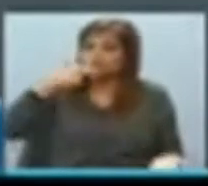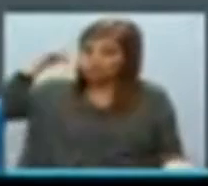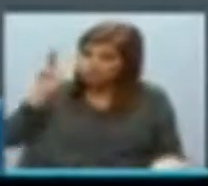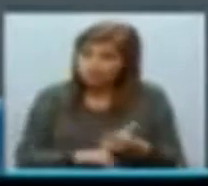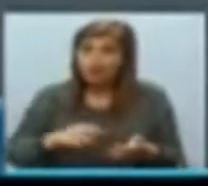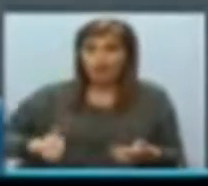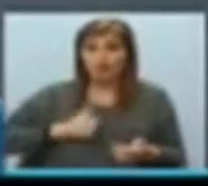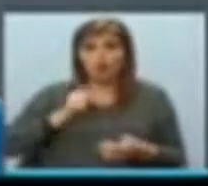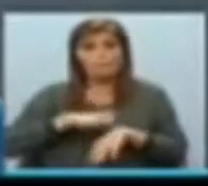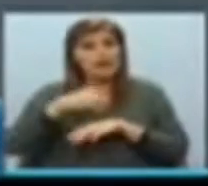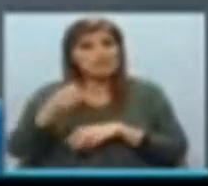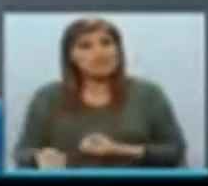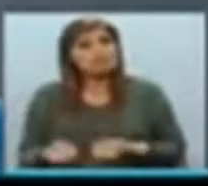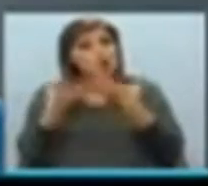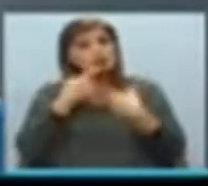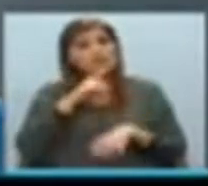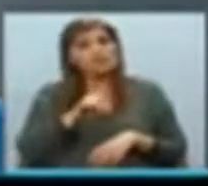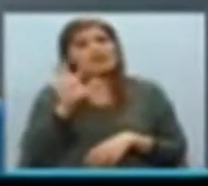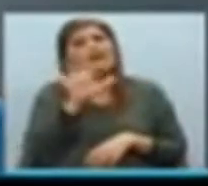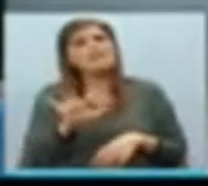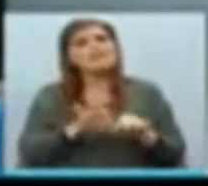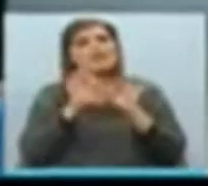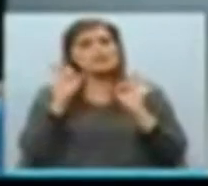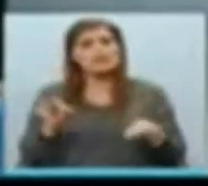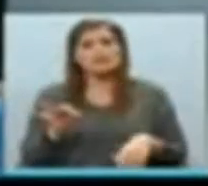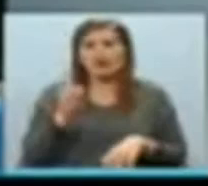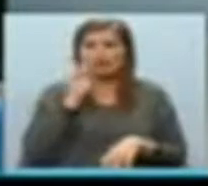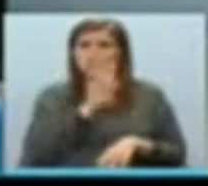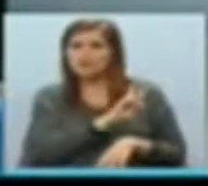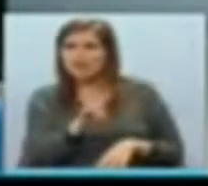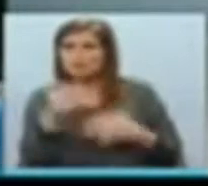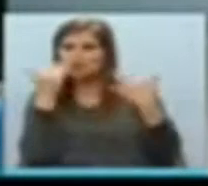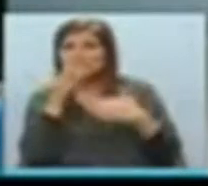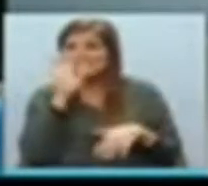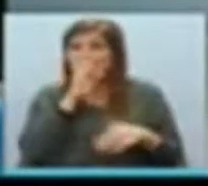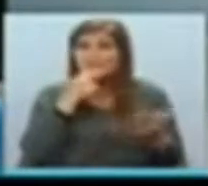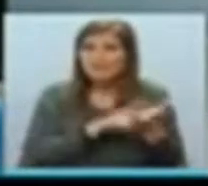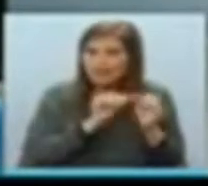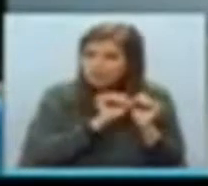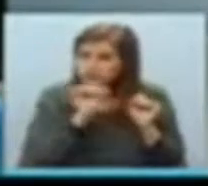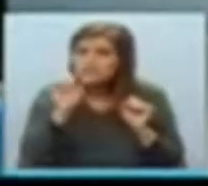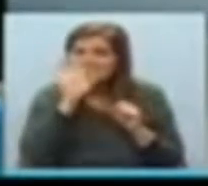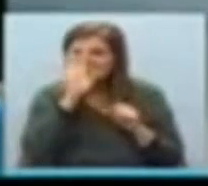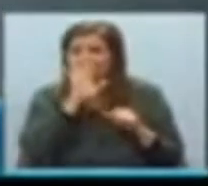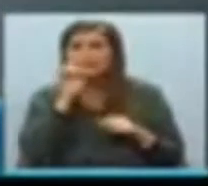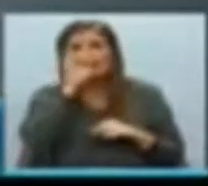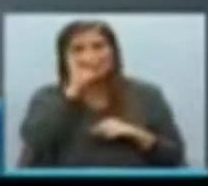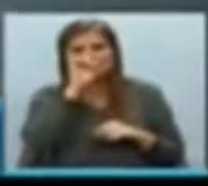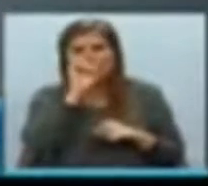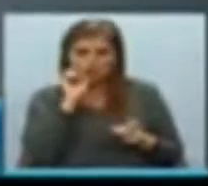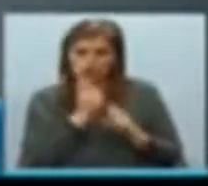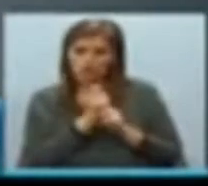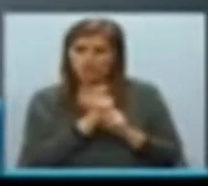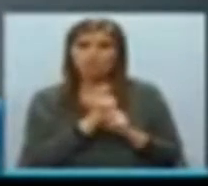ela venha só uma forma que nós olhamos para a notícia quando aprovamos por tudo o que eu fiz foi velha mentira a gente confia ainda é aquela coisa a gente não